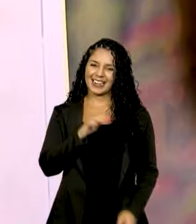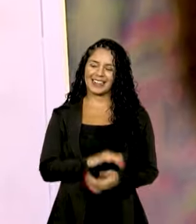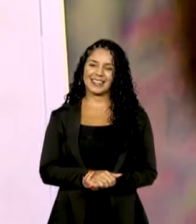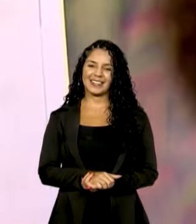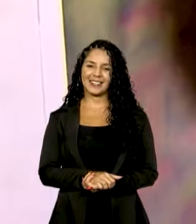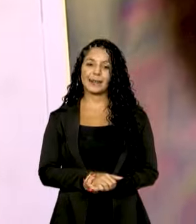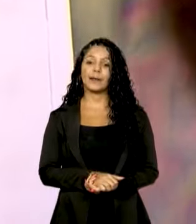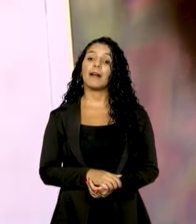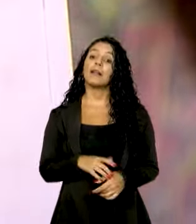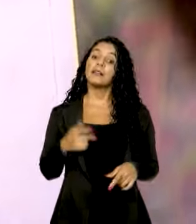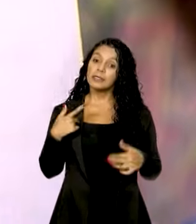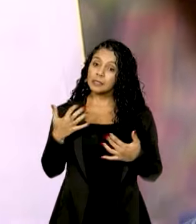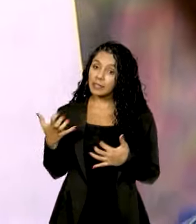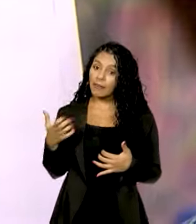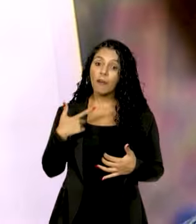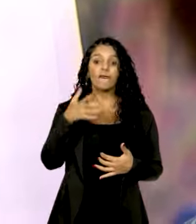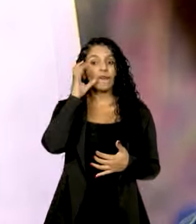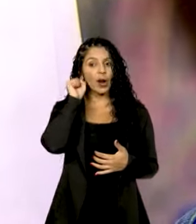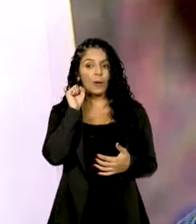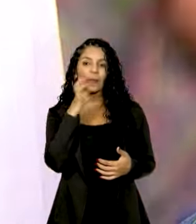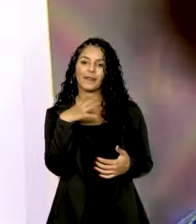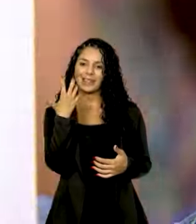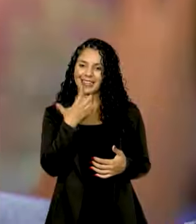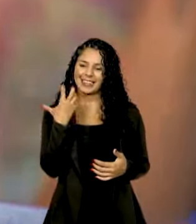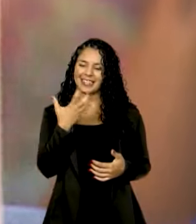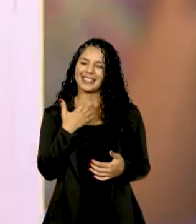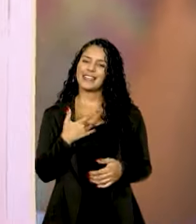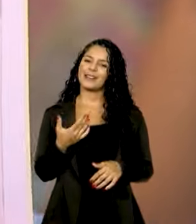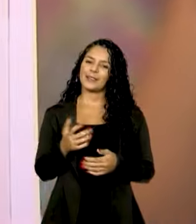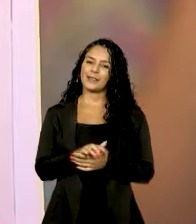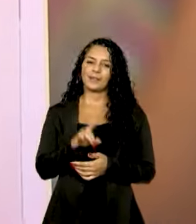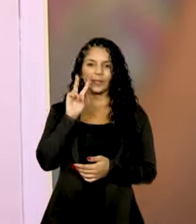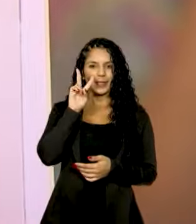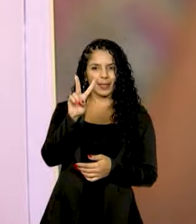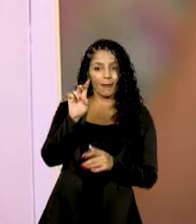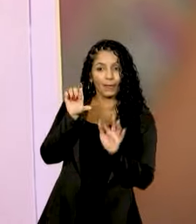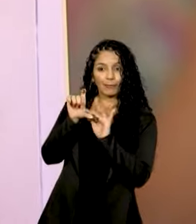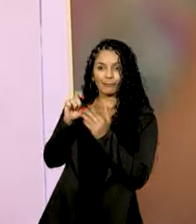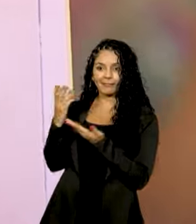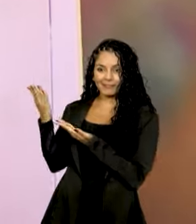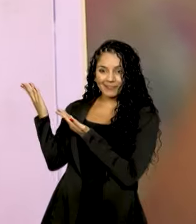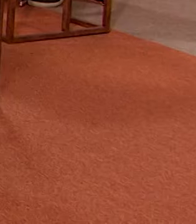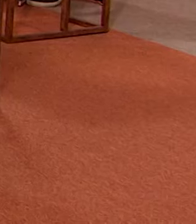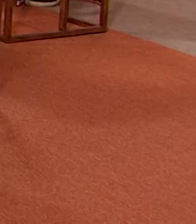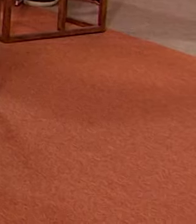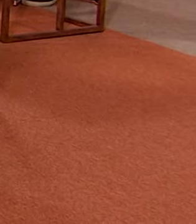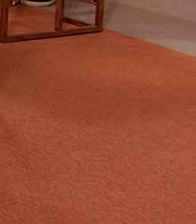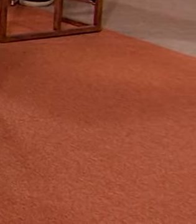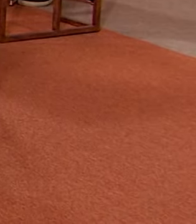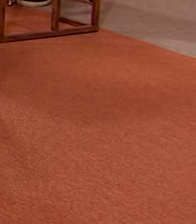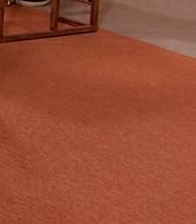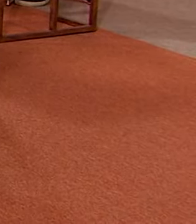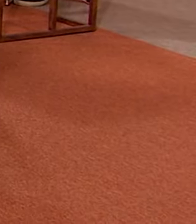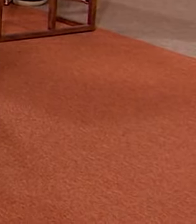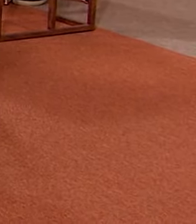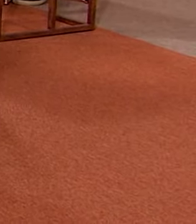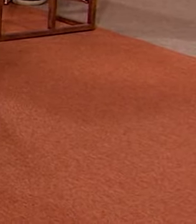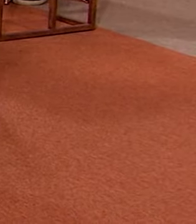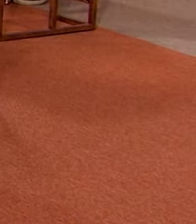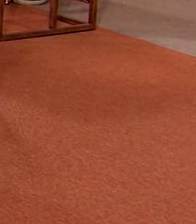aqui, olha e só. Vai me ouvir cantar. Você vai tocar a partitura. Tá vendo aqui o QR Code aqui em cima, gente? Gente, isso não é demais?